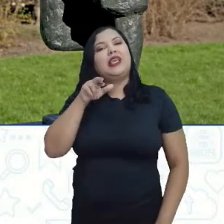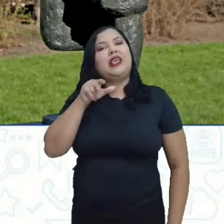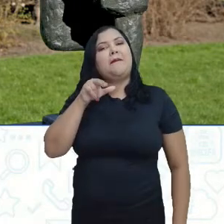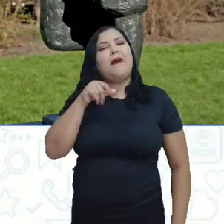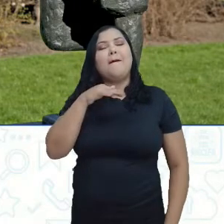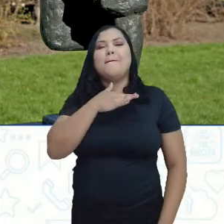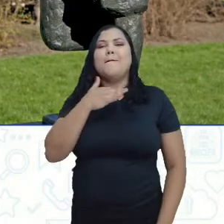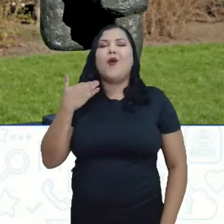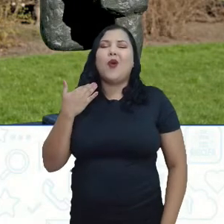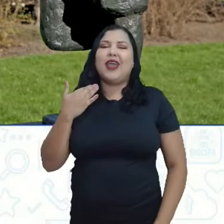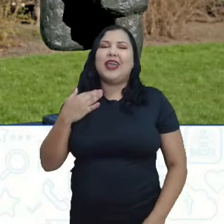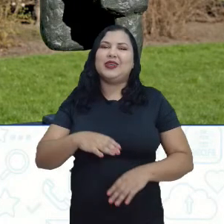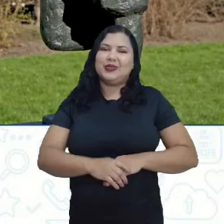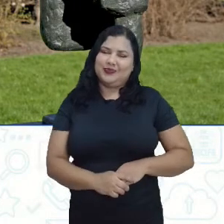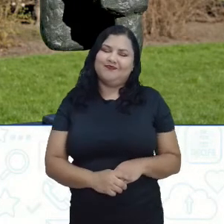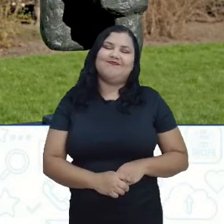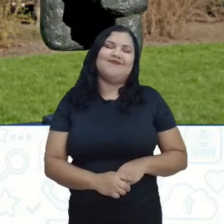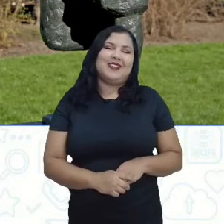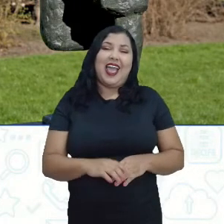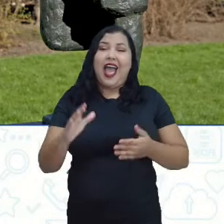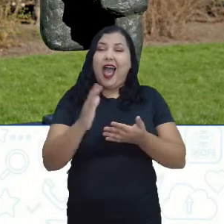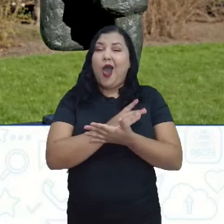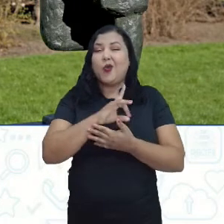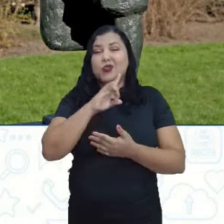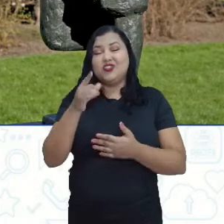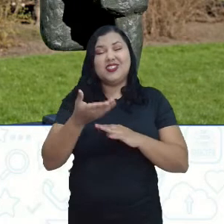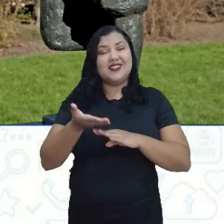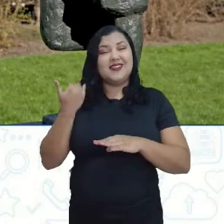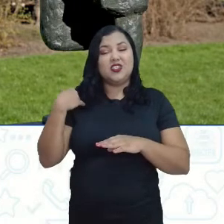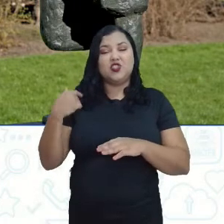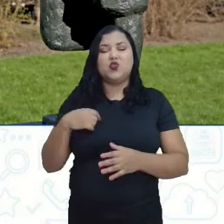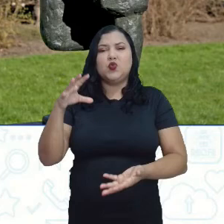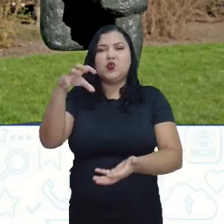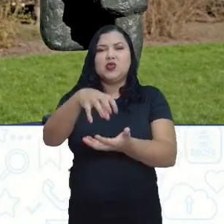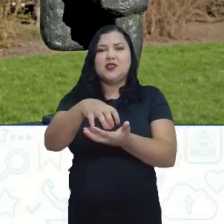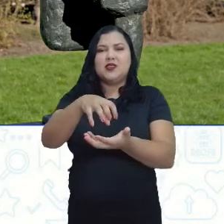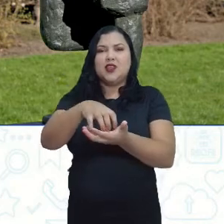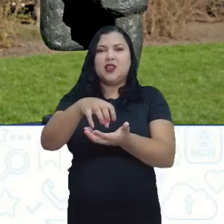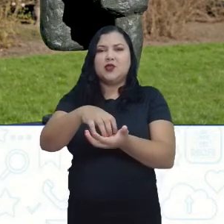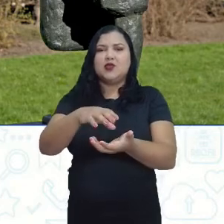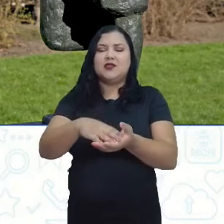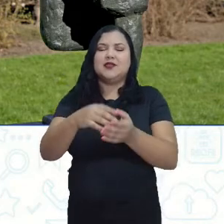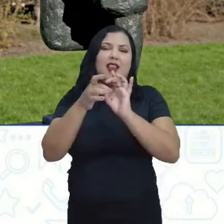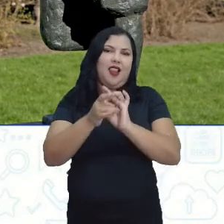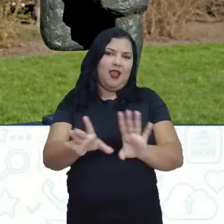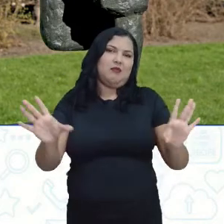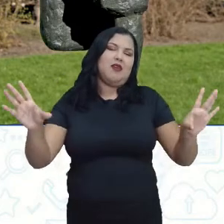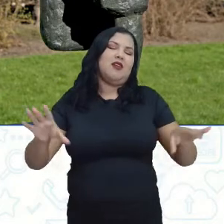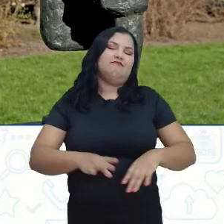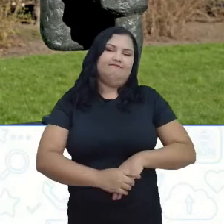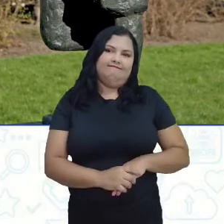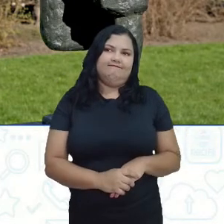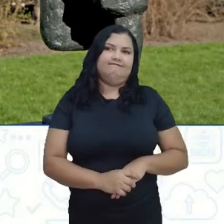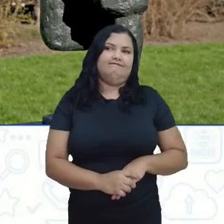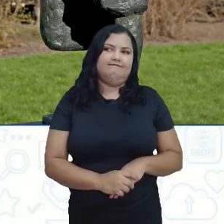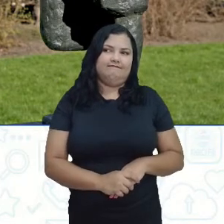antes do campo de concentração delas ser libertado.